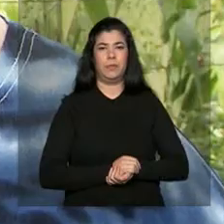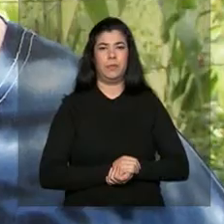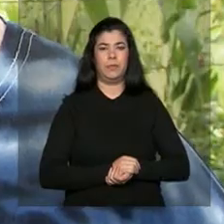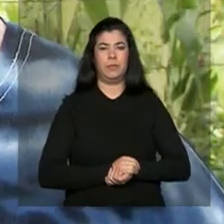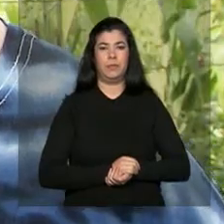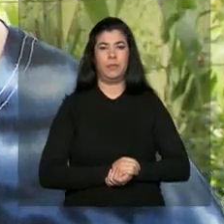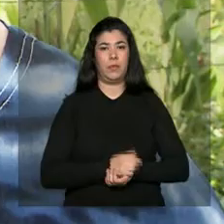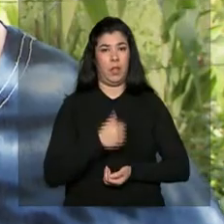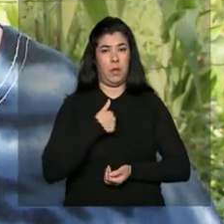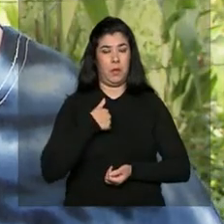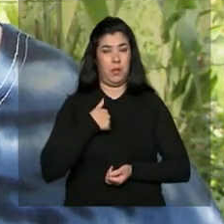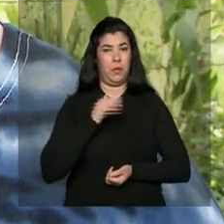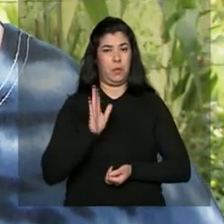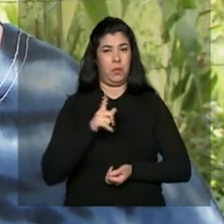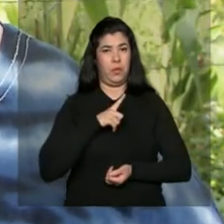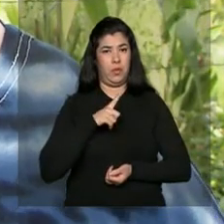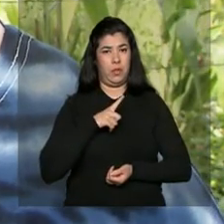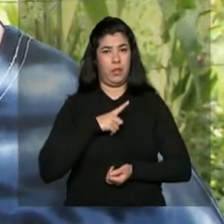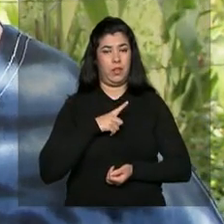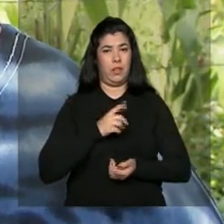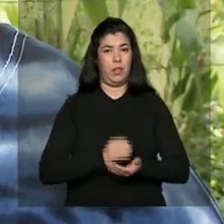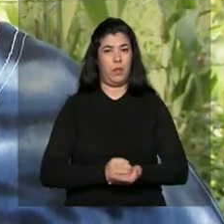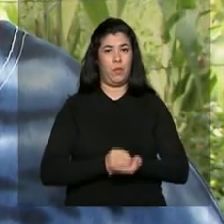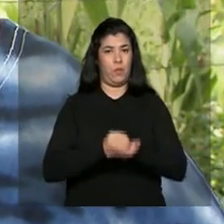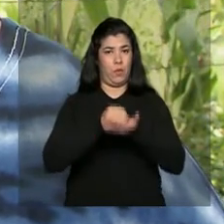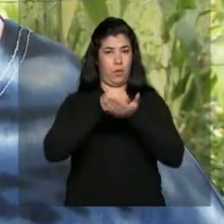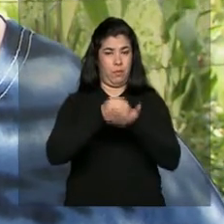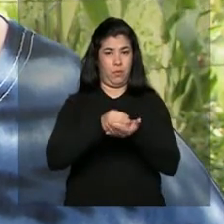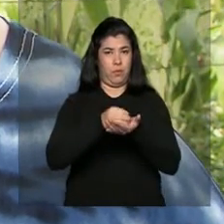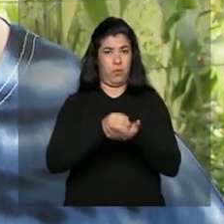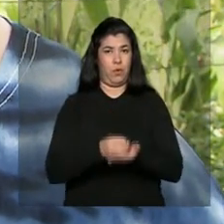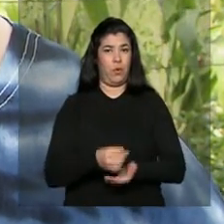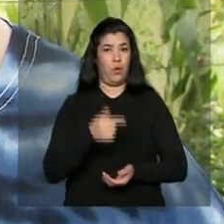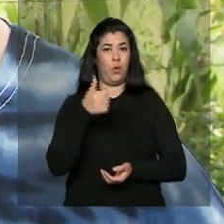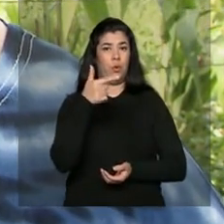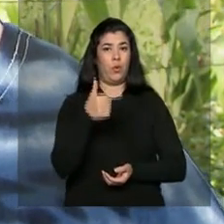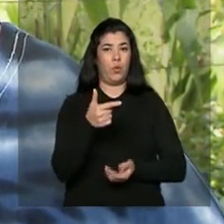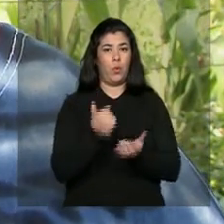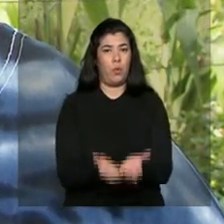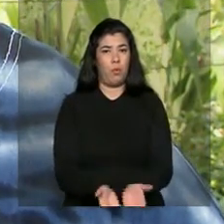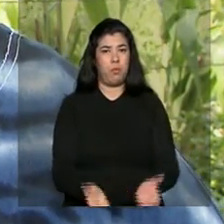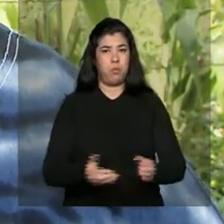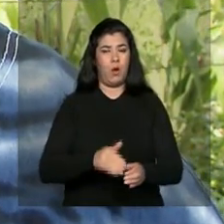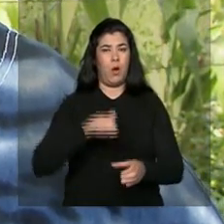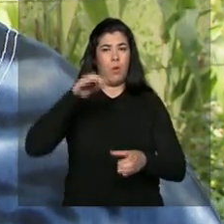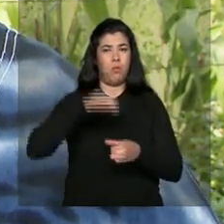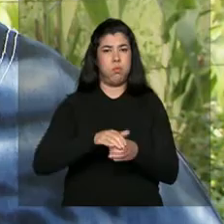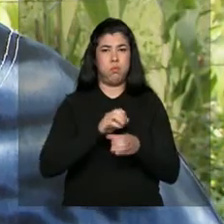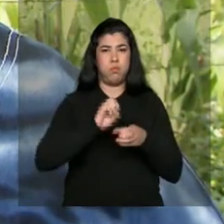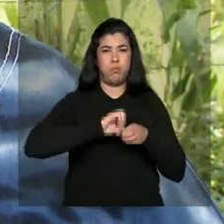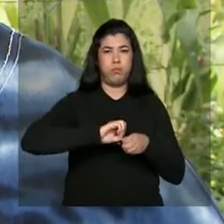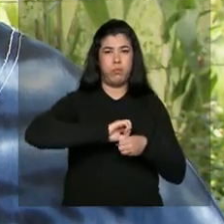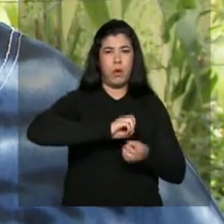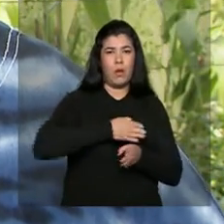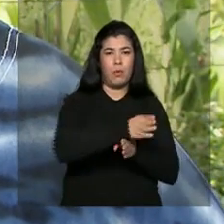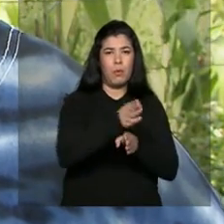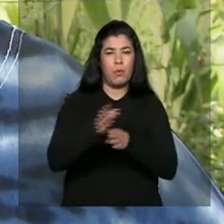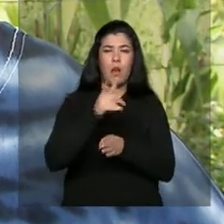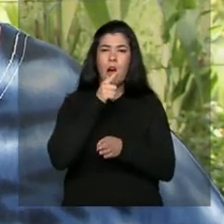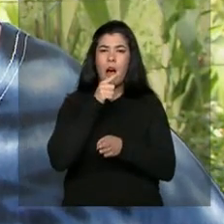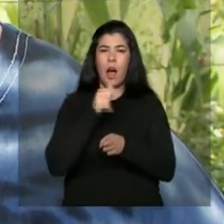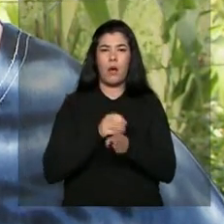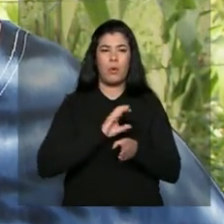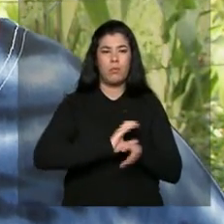Eu beneficiei em duas bombas, fazer irrigação numa hectare de chão da minha terra, botei